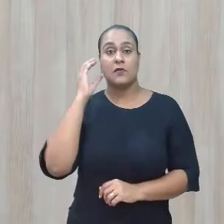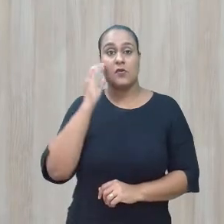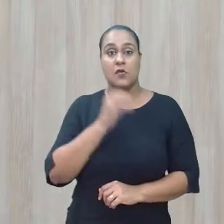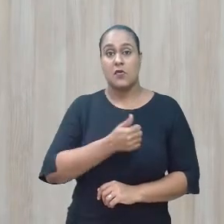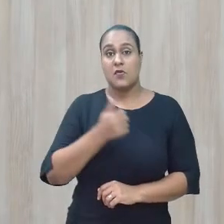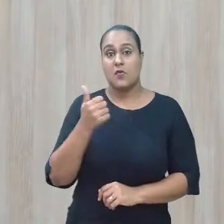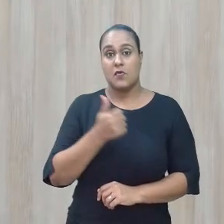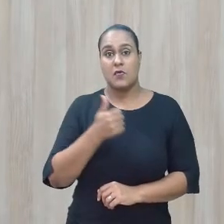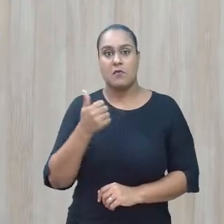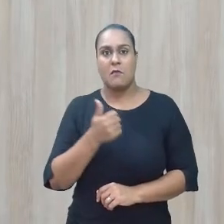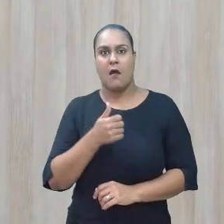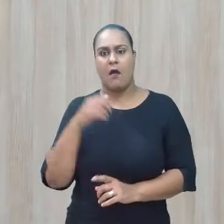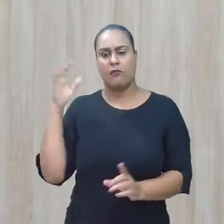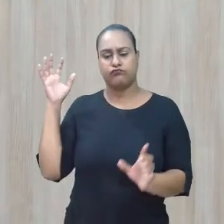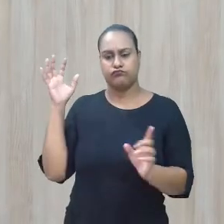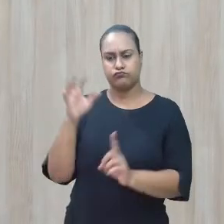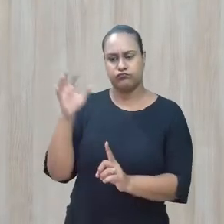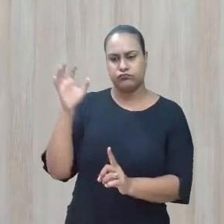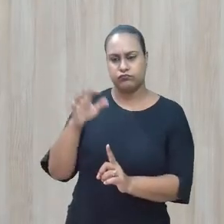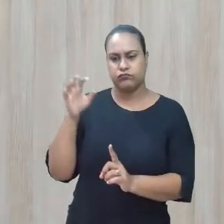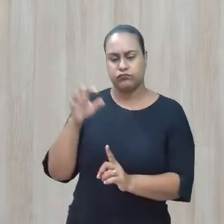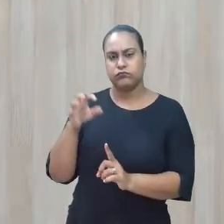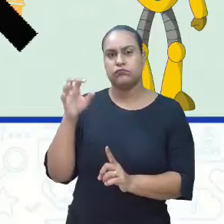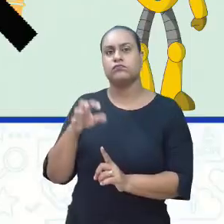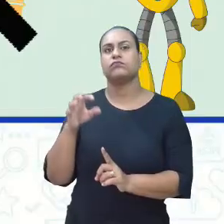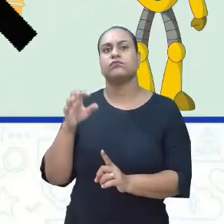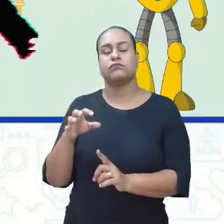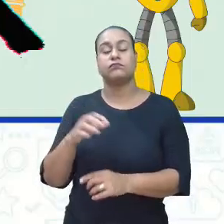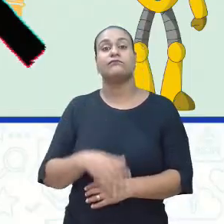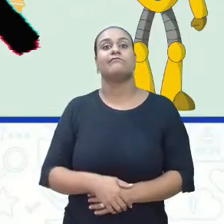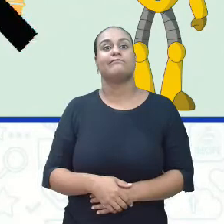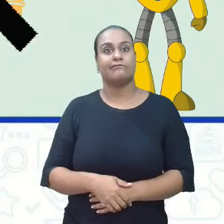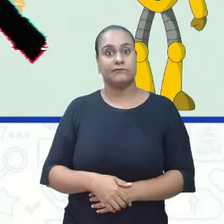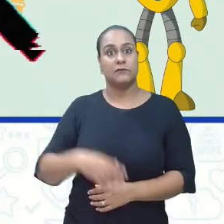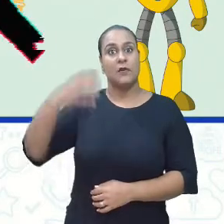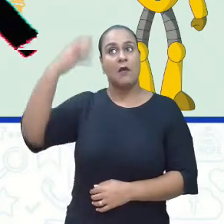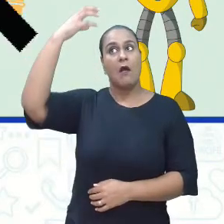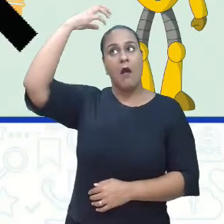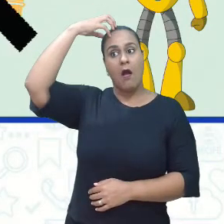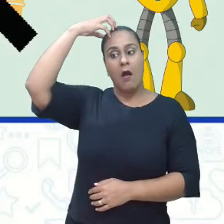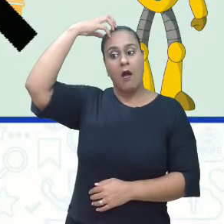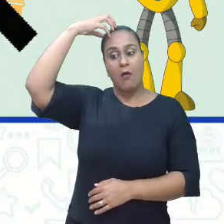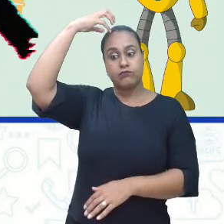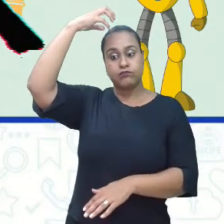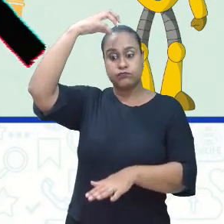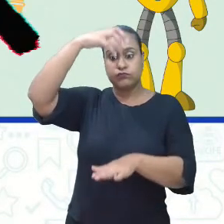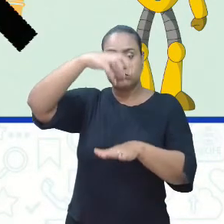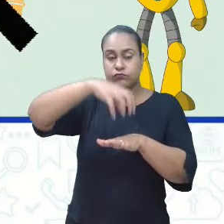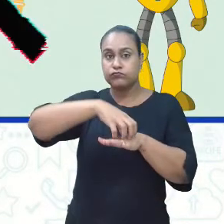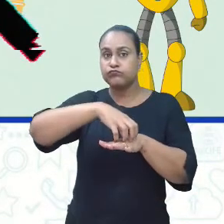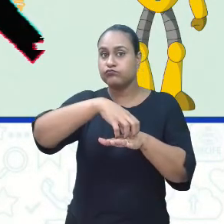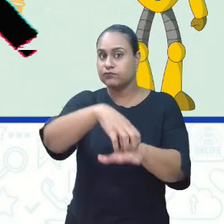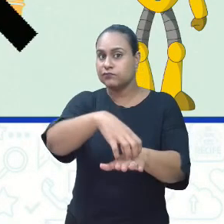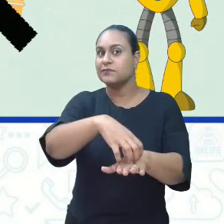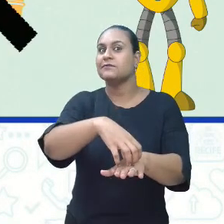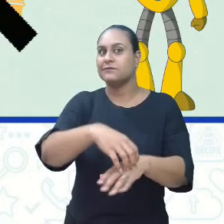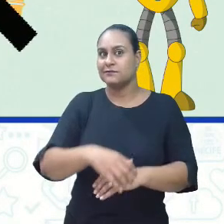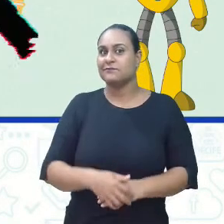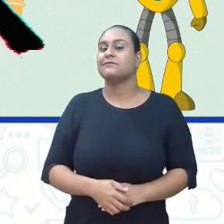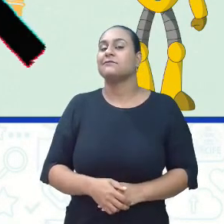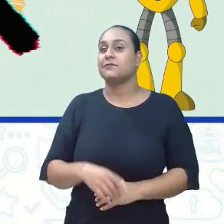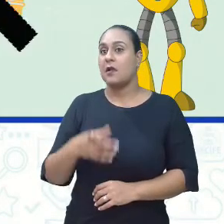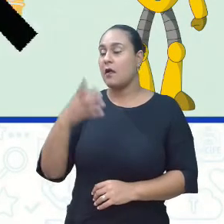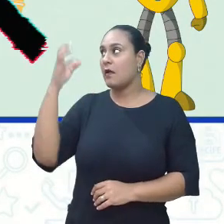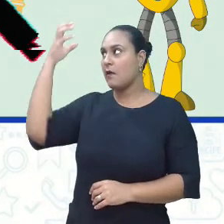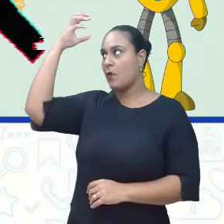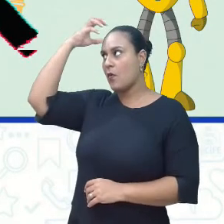pressão e dos encaminhamentos que estavam acontecendo, abdicando do trono do Brasil. Então, essa representação que a gente tem é isso, né? Essa coroa